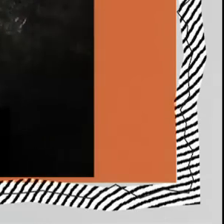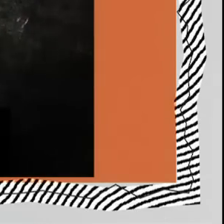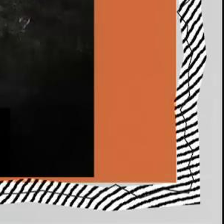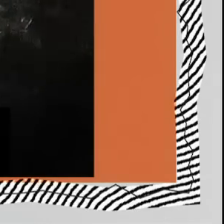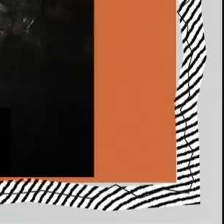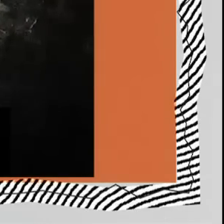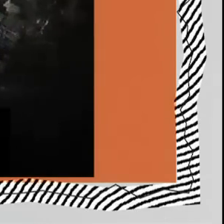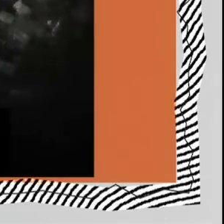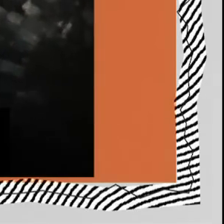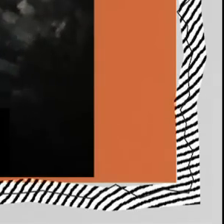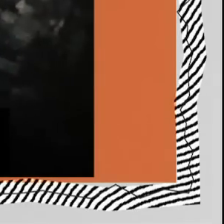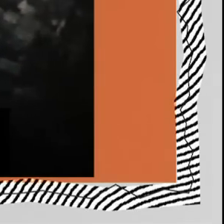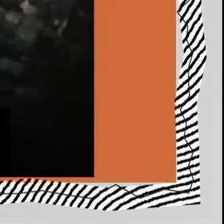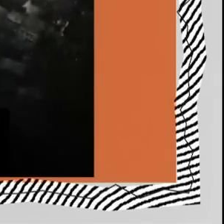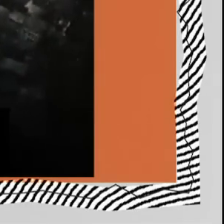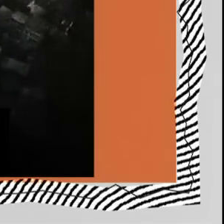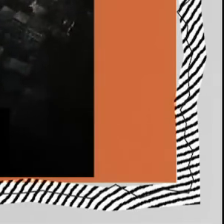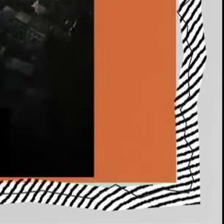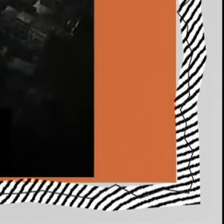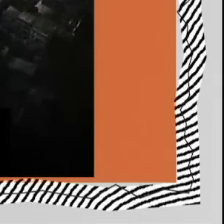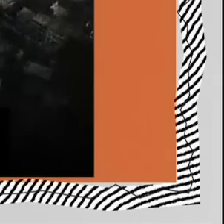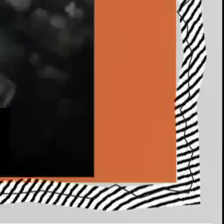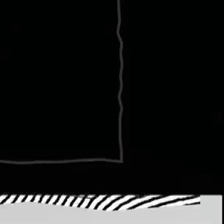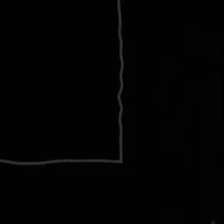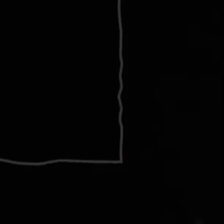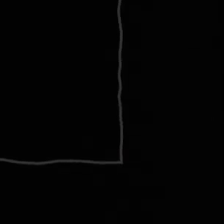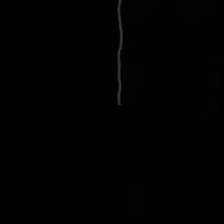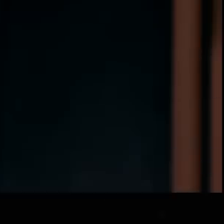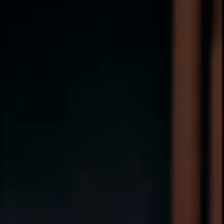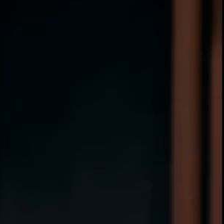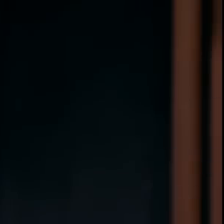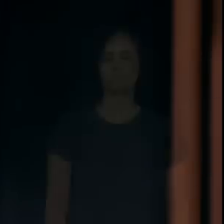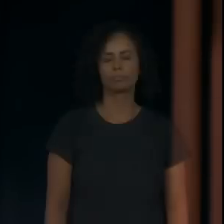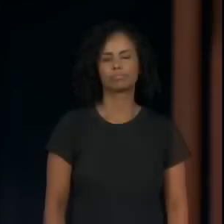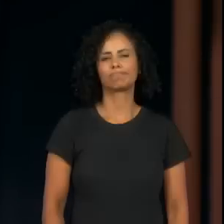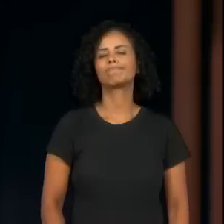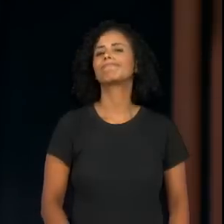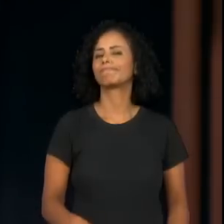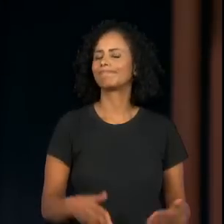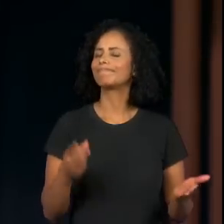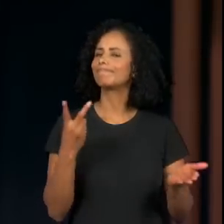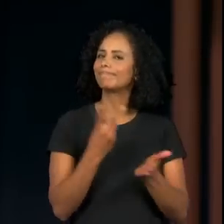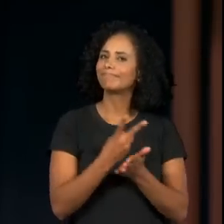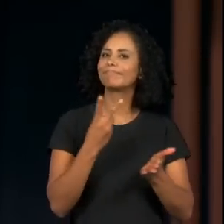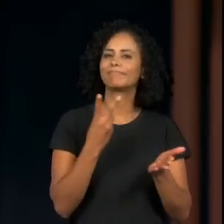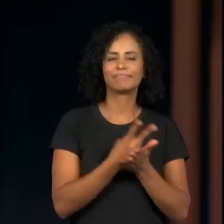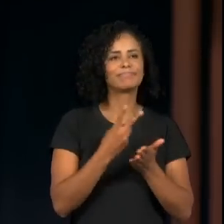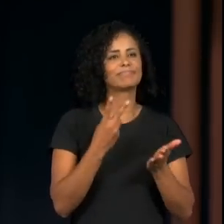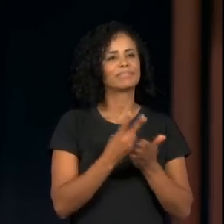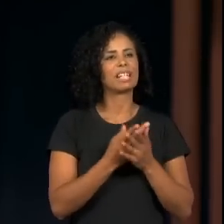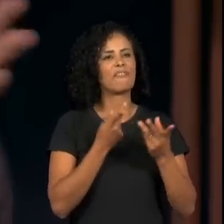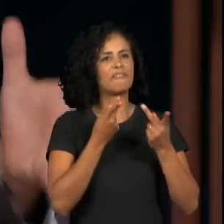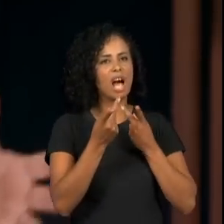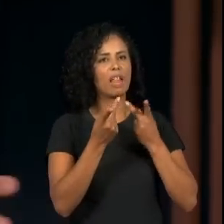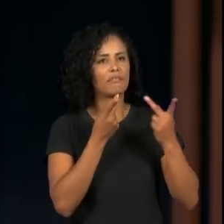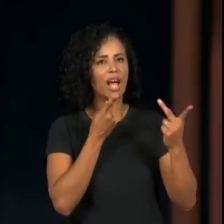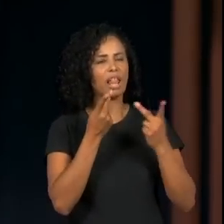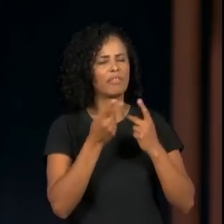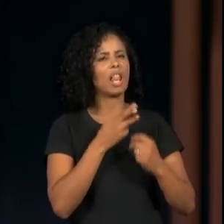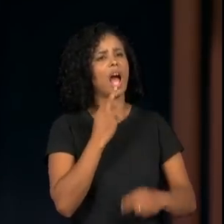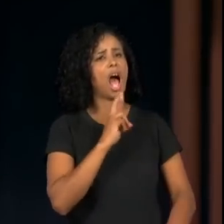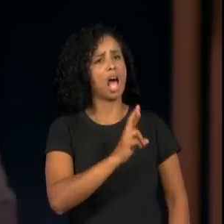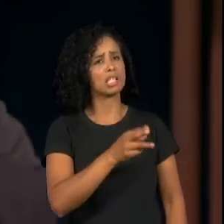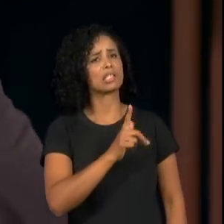querem comportados sem ter voz para falar nada. A gente fala, e com muita razão, né, desse